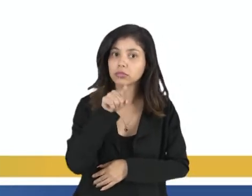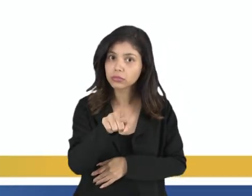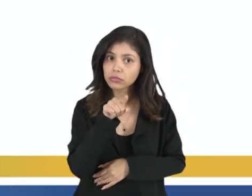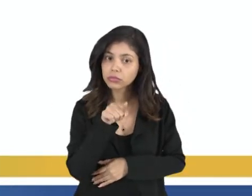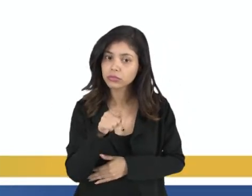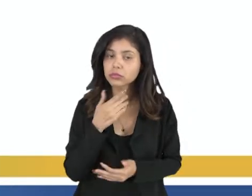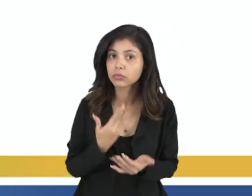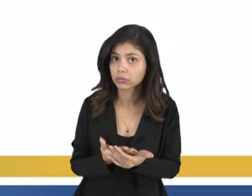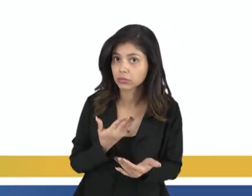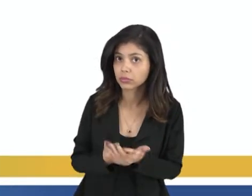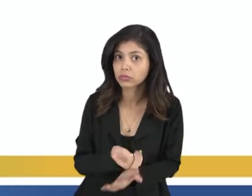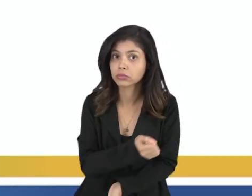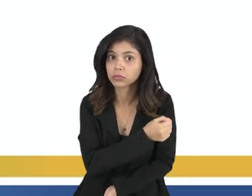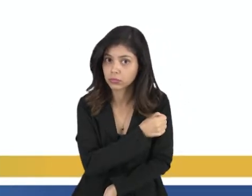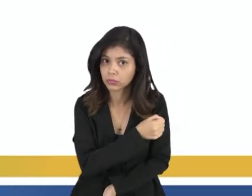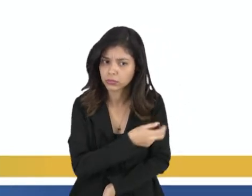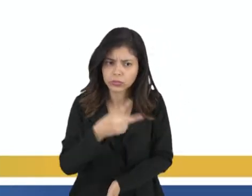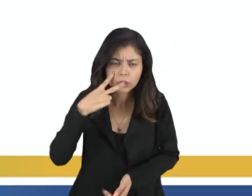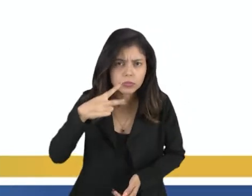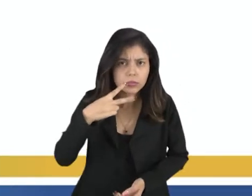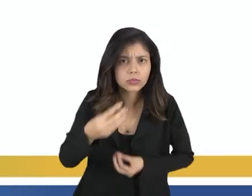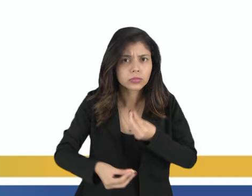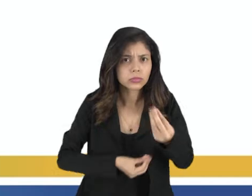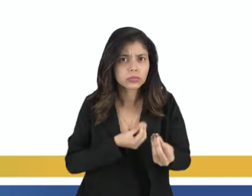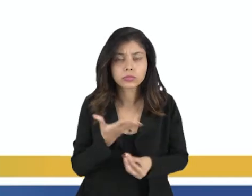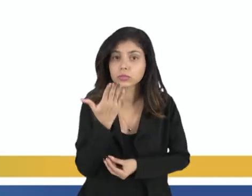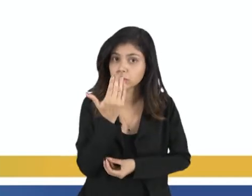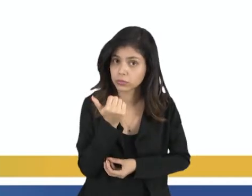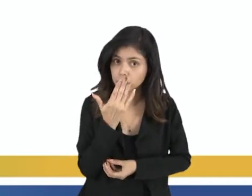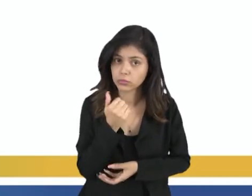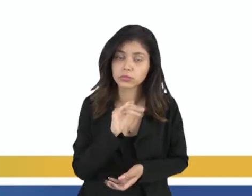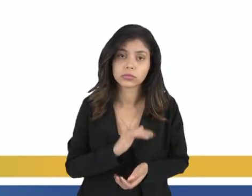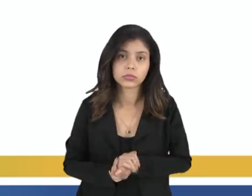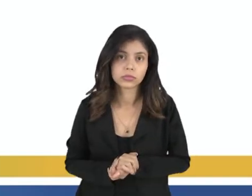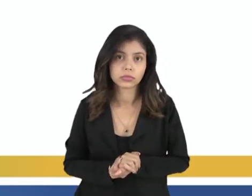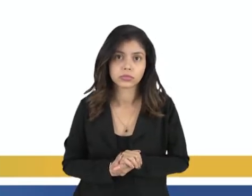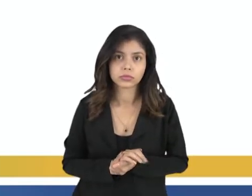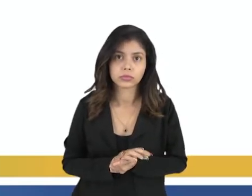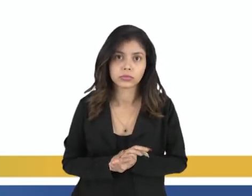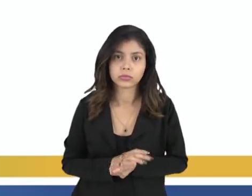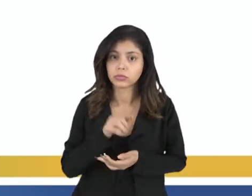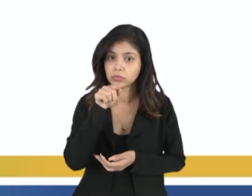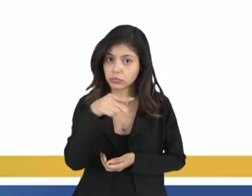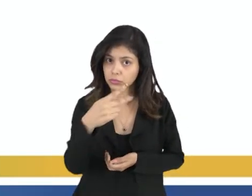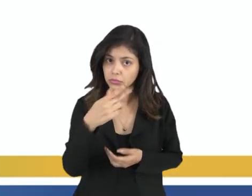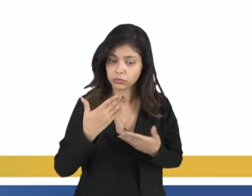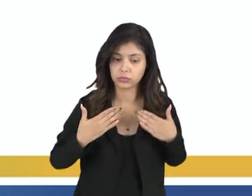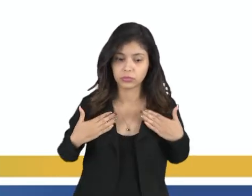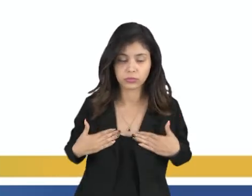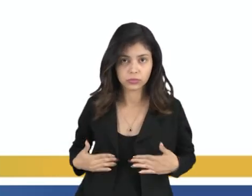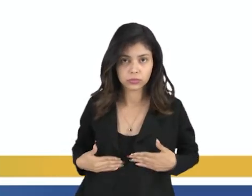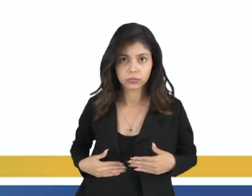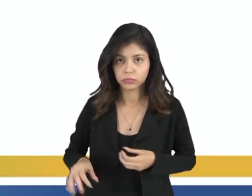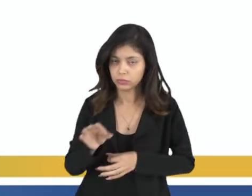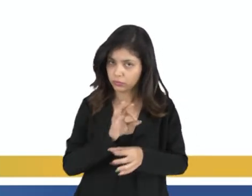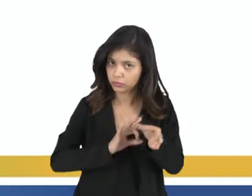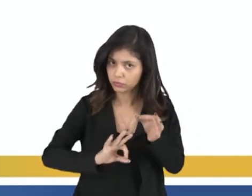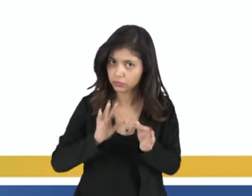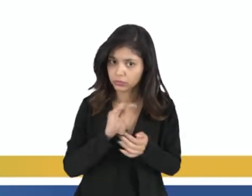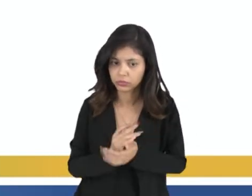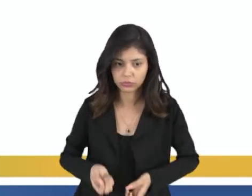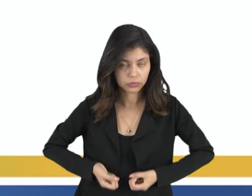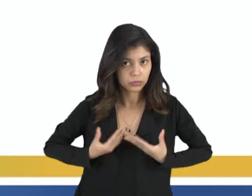você, estudante, estar vendo como que está a sua alimentação para que o seu corpo, seu organismo produza